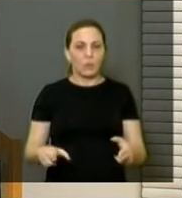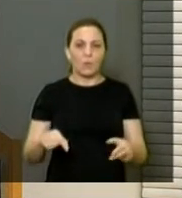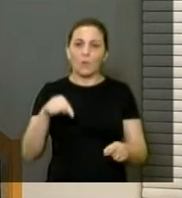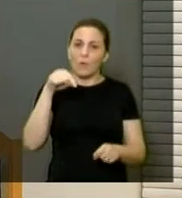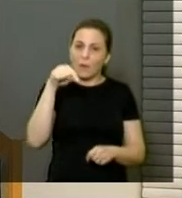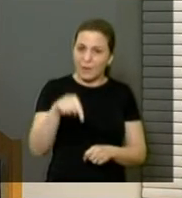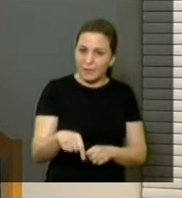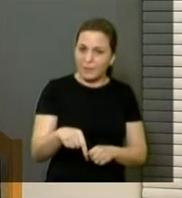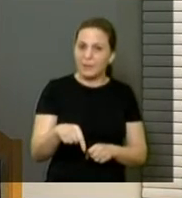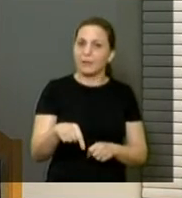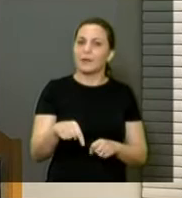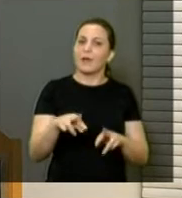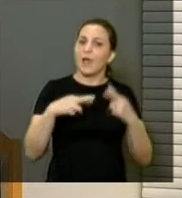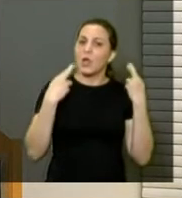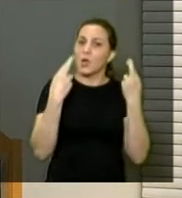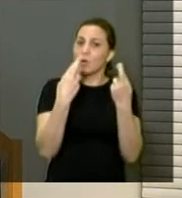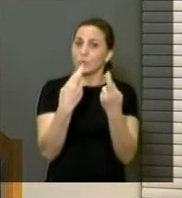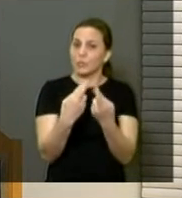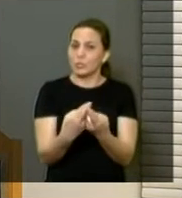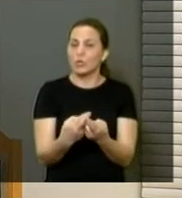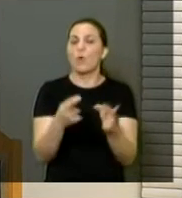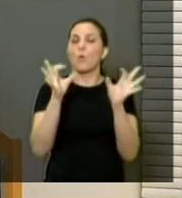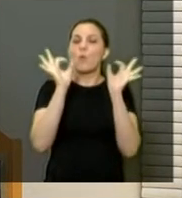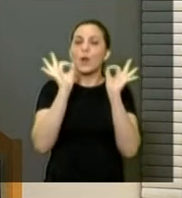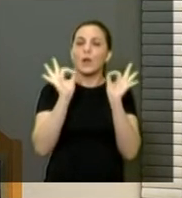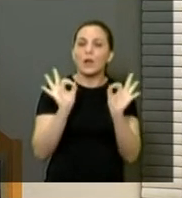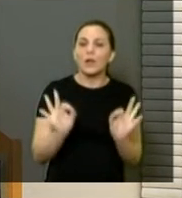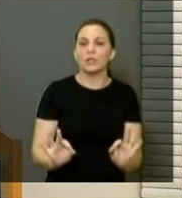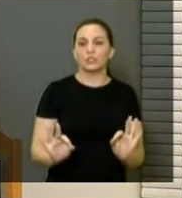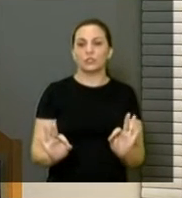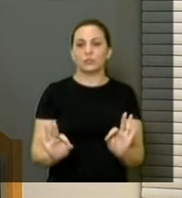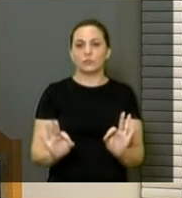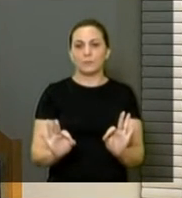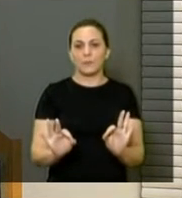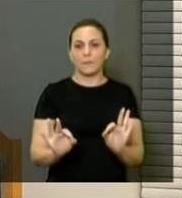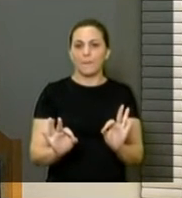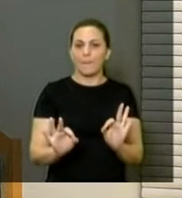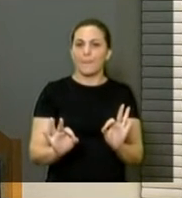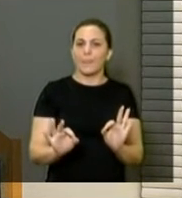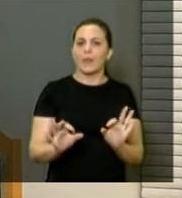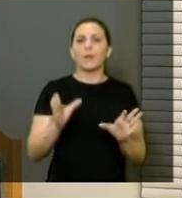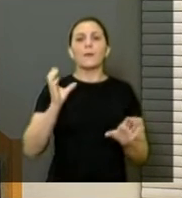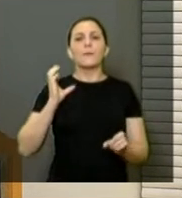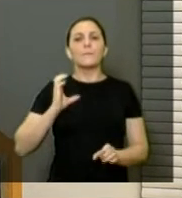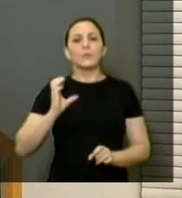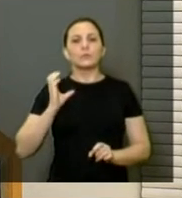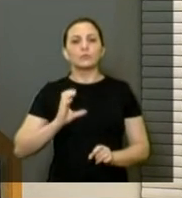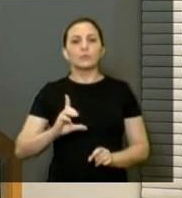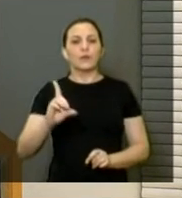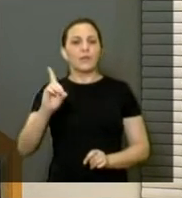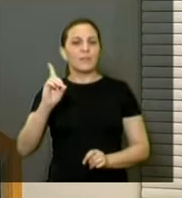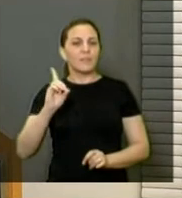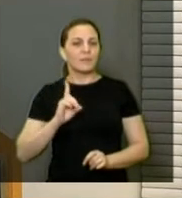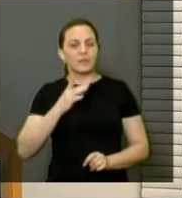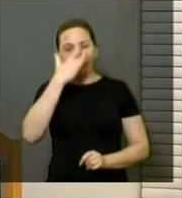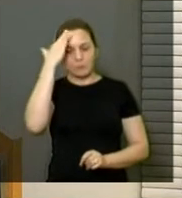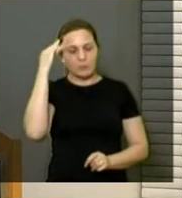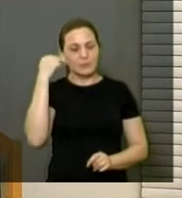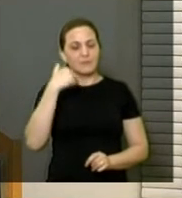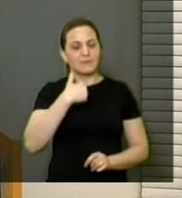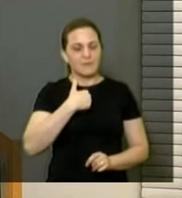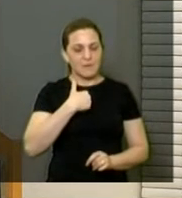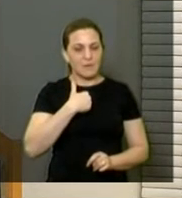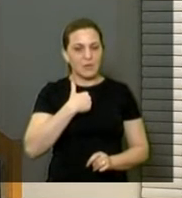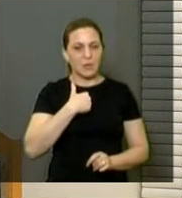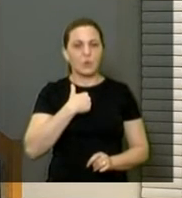essas sessões de uma maneira legítima de uma maneira é compostura defendendo aquilo que eu acredito quando